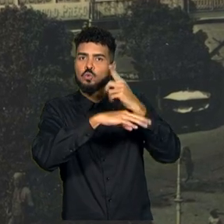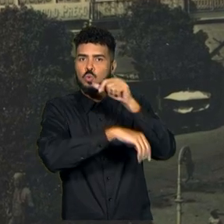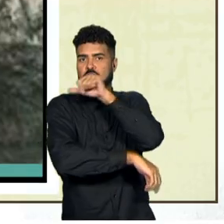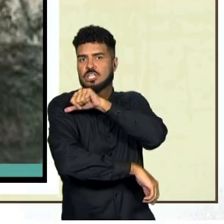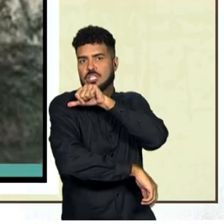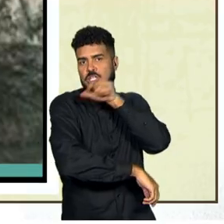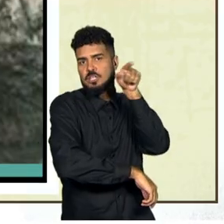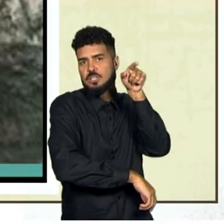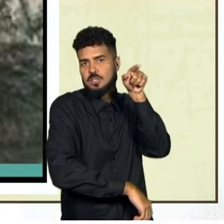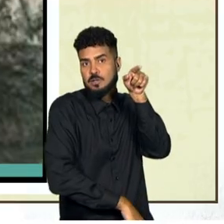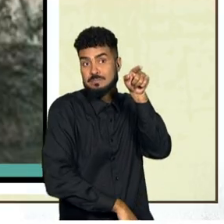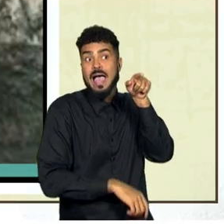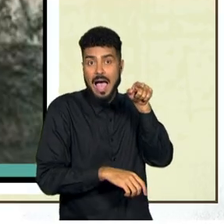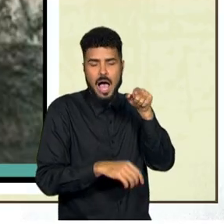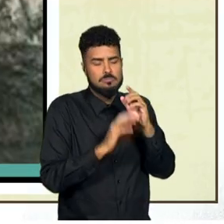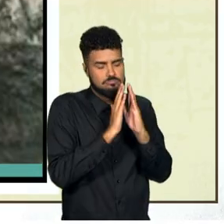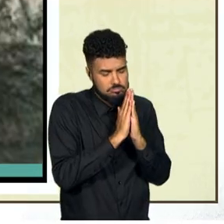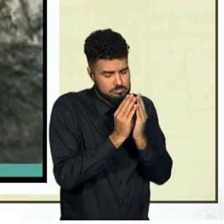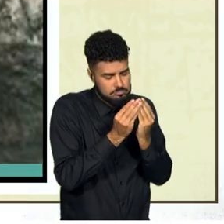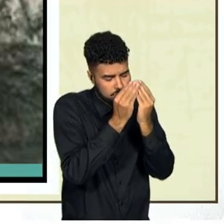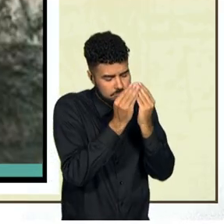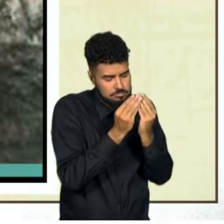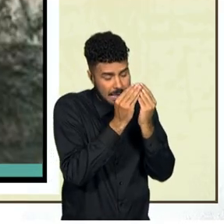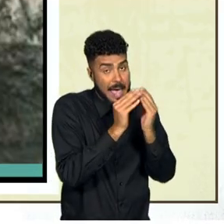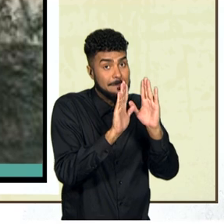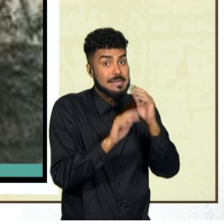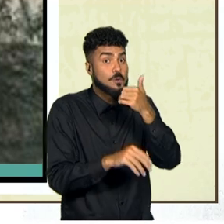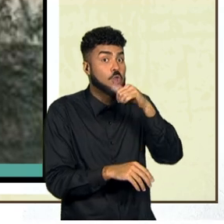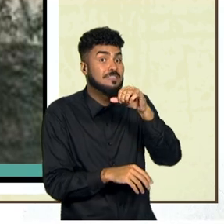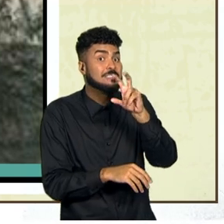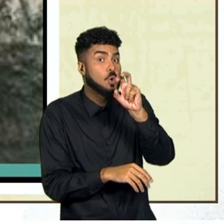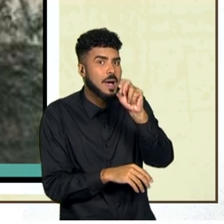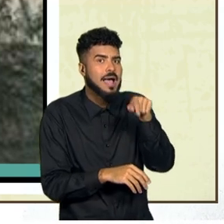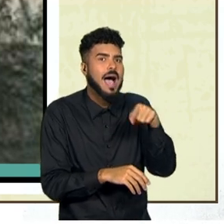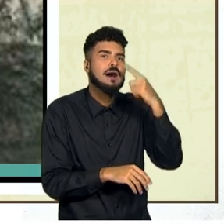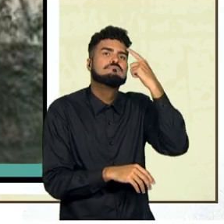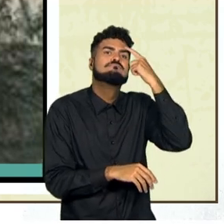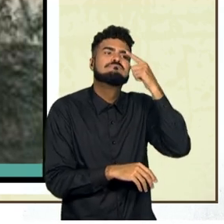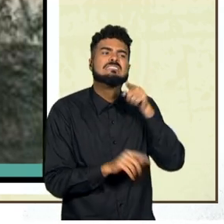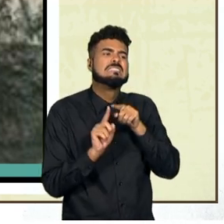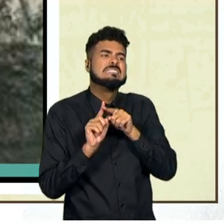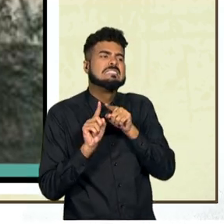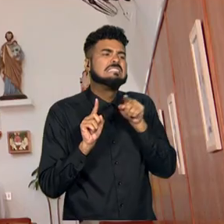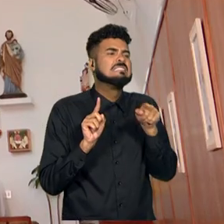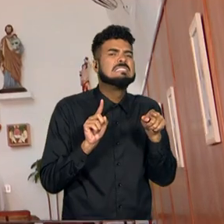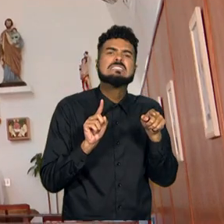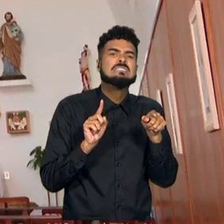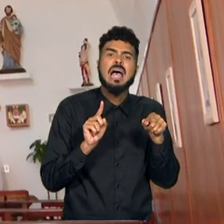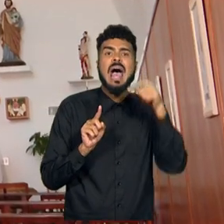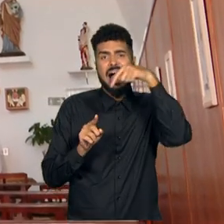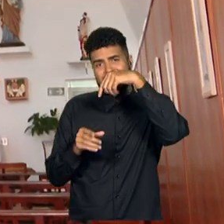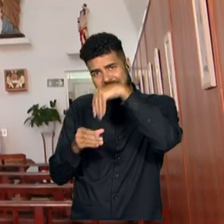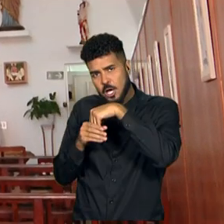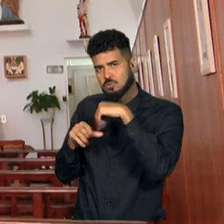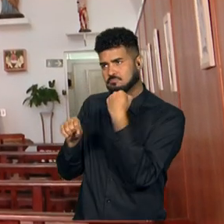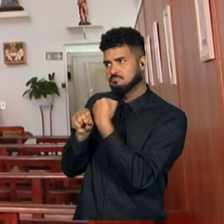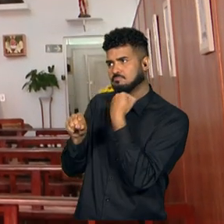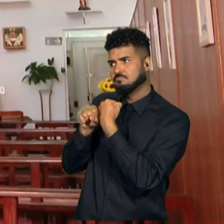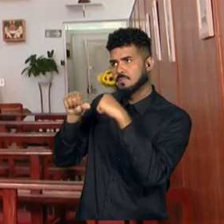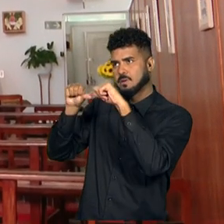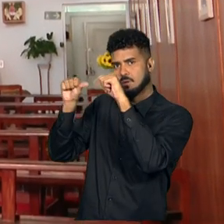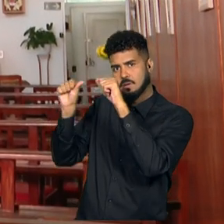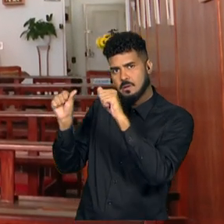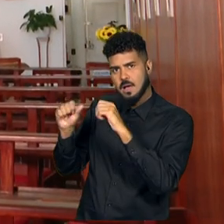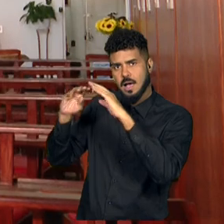Janeiro. Já ali na década de 50, o clube passa a investir na construção de uma capela. As obras